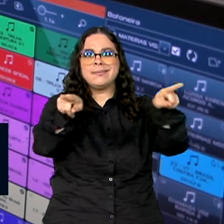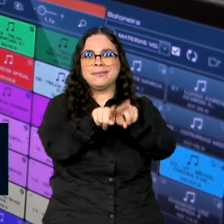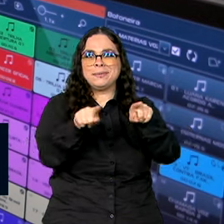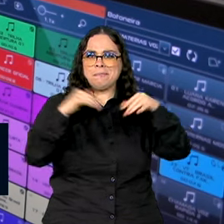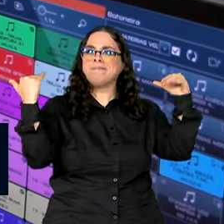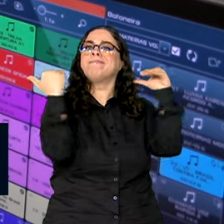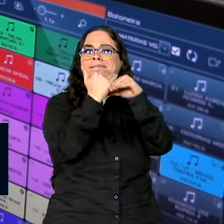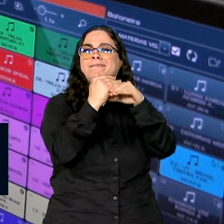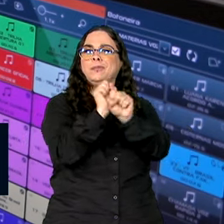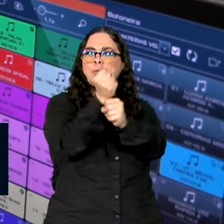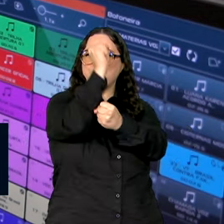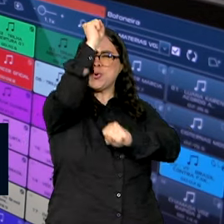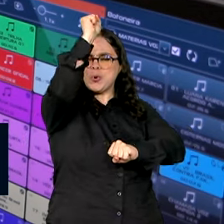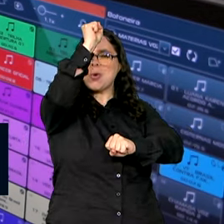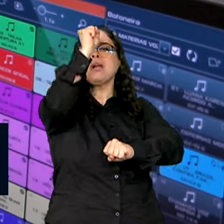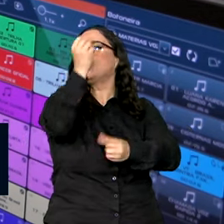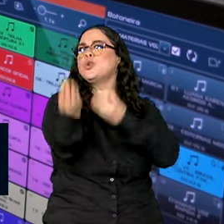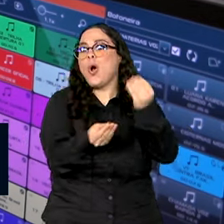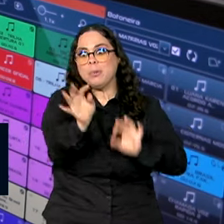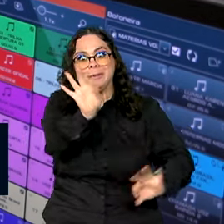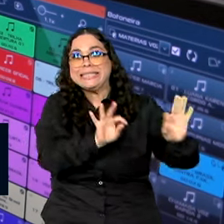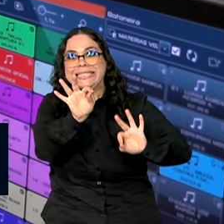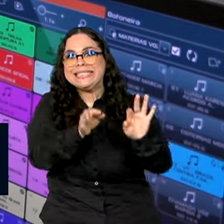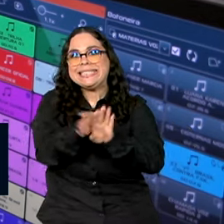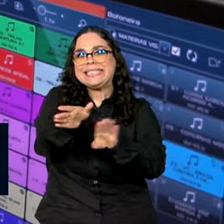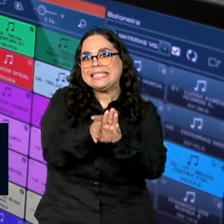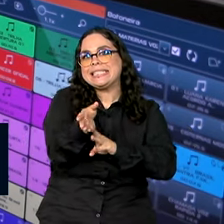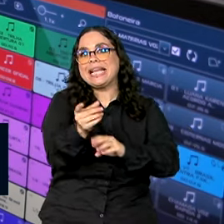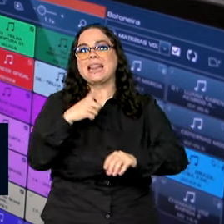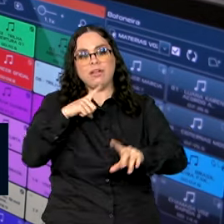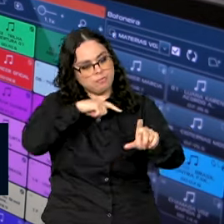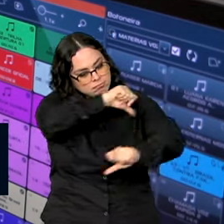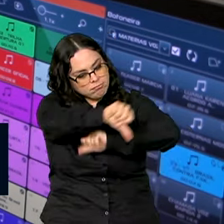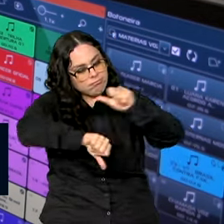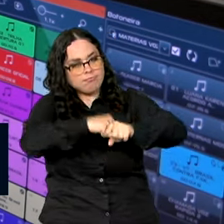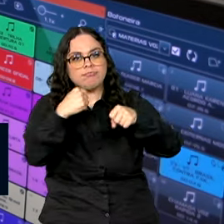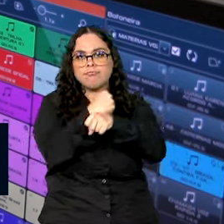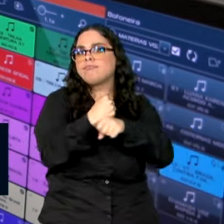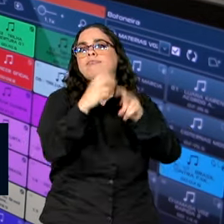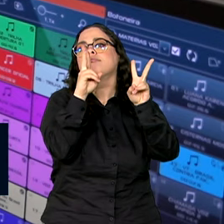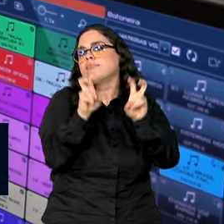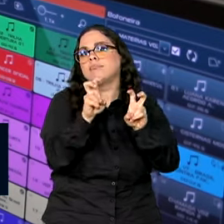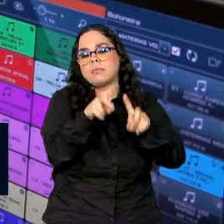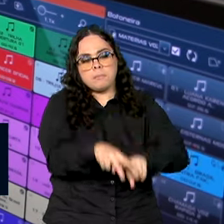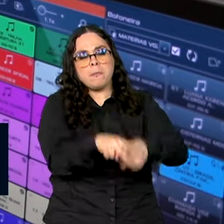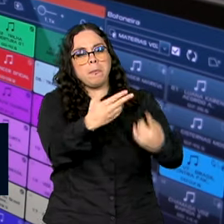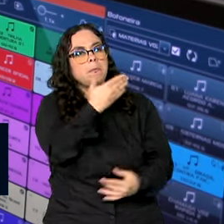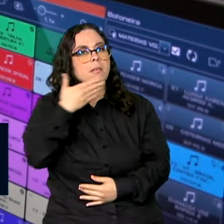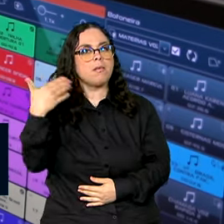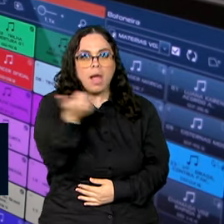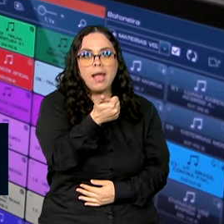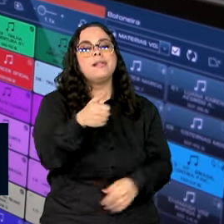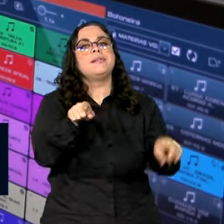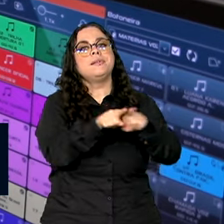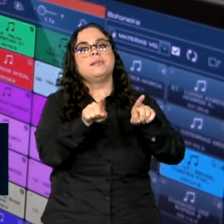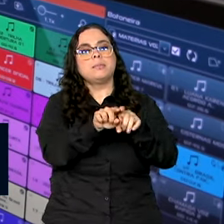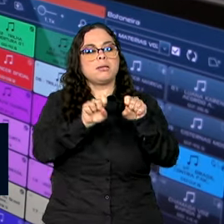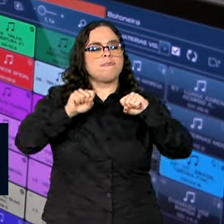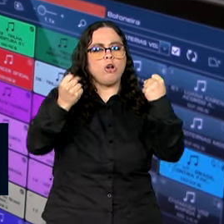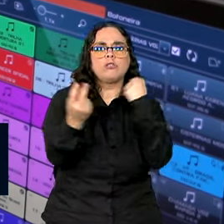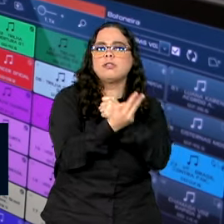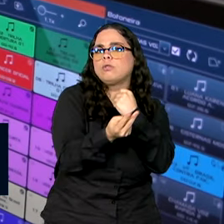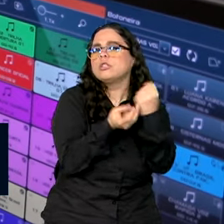tamanho desse tamanho como é que tá toda essa preparação houve mudanças esse ano para aprimorar a logística reforçar a